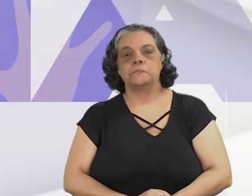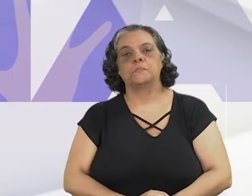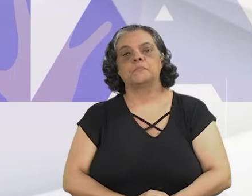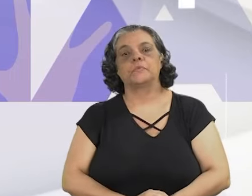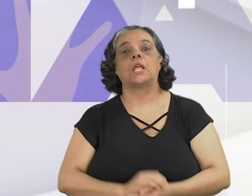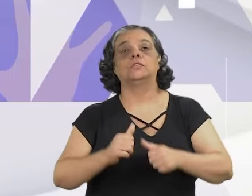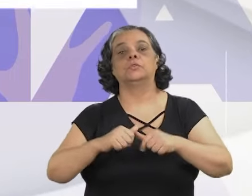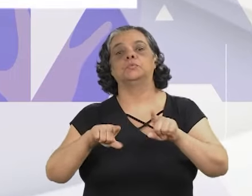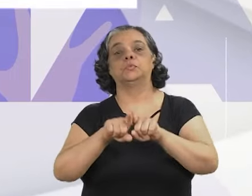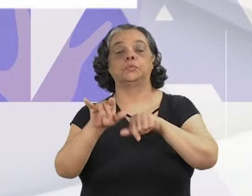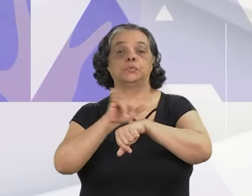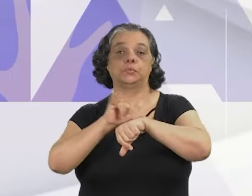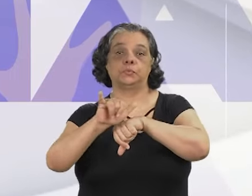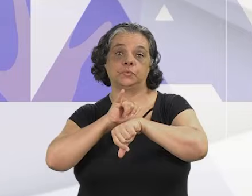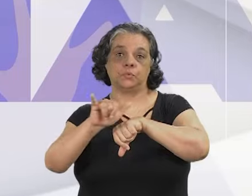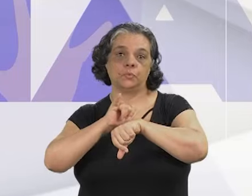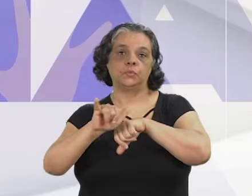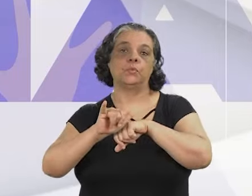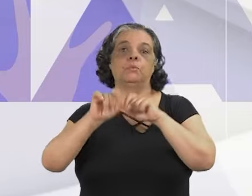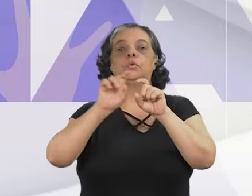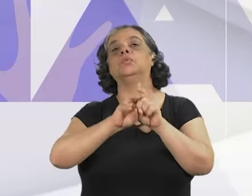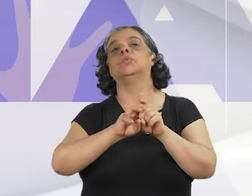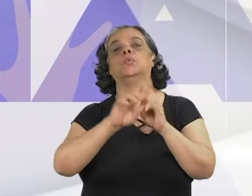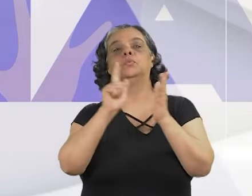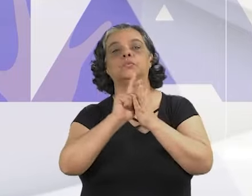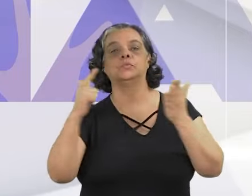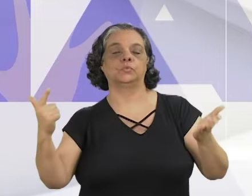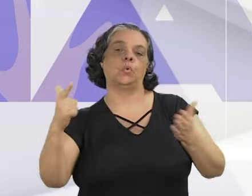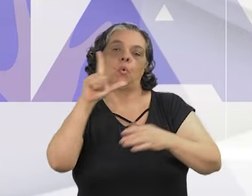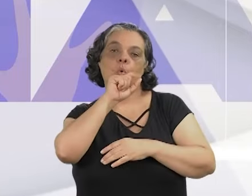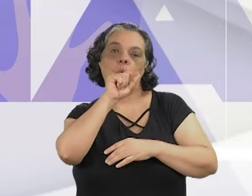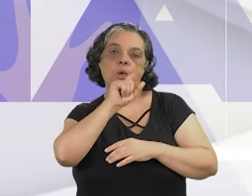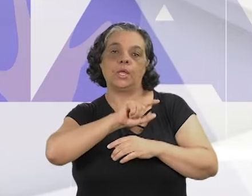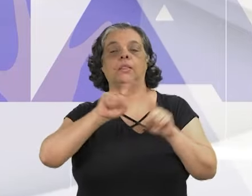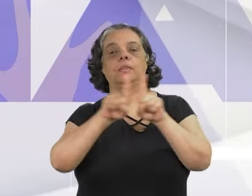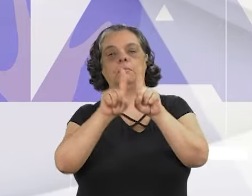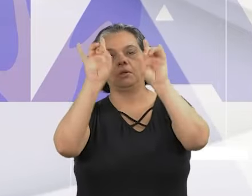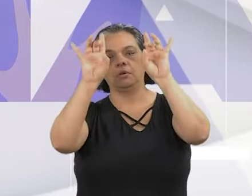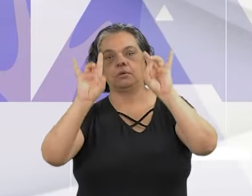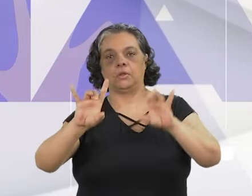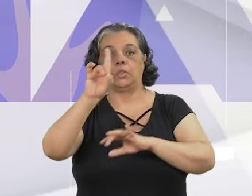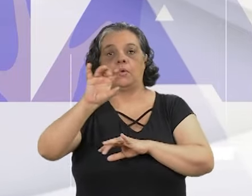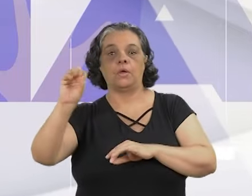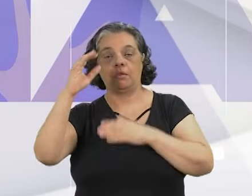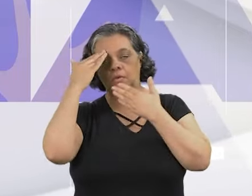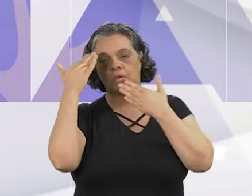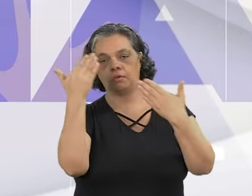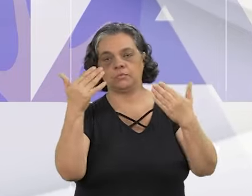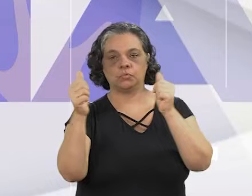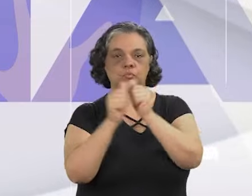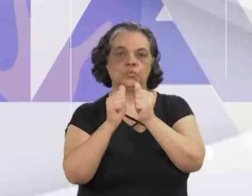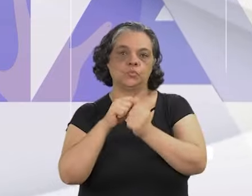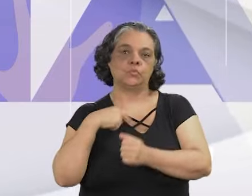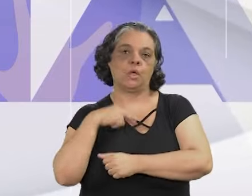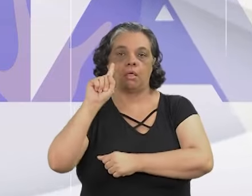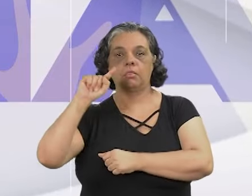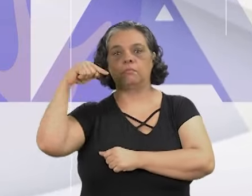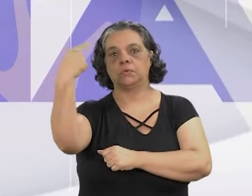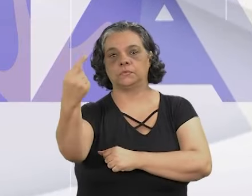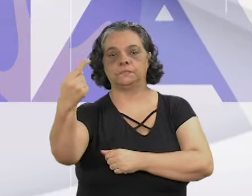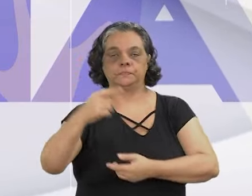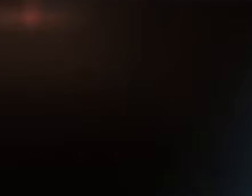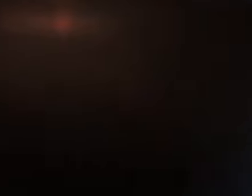@programavoutecontar Estamos também no YouTube nos canais jornalismo Unicap e cátedra do melder agradecemos pela companhia